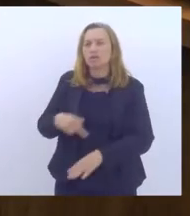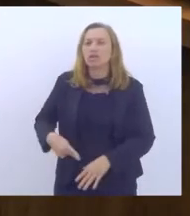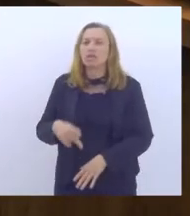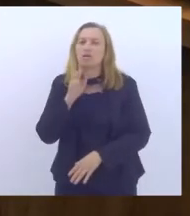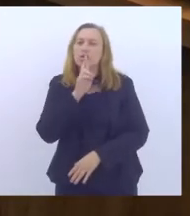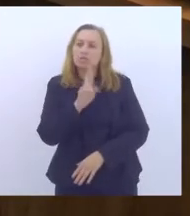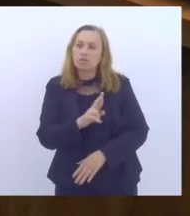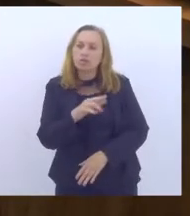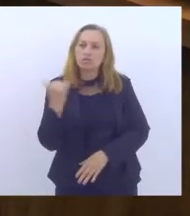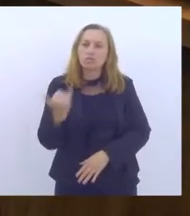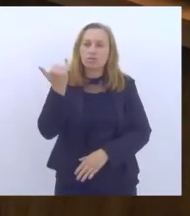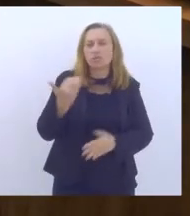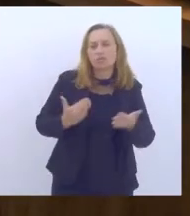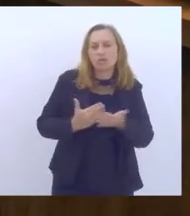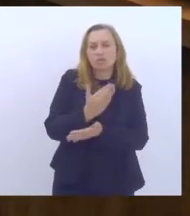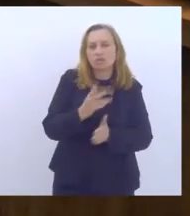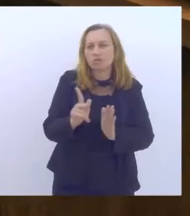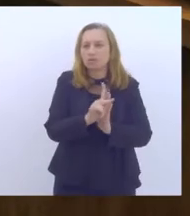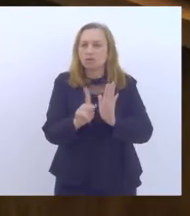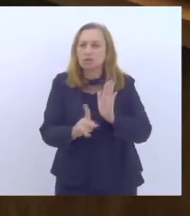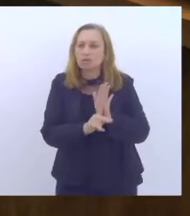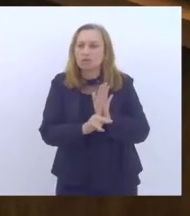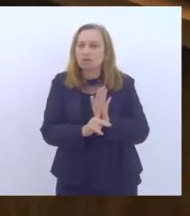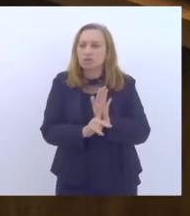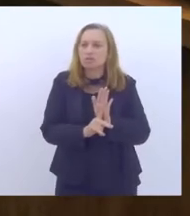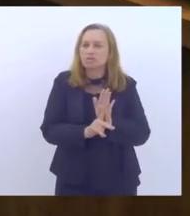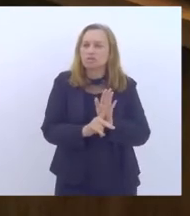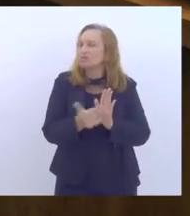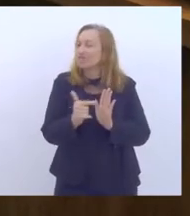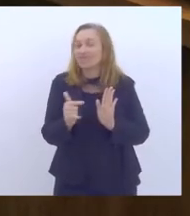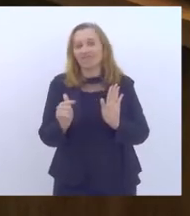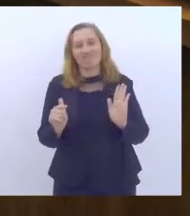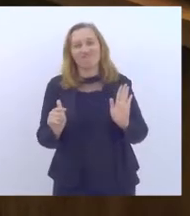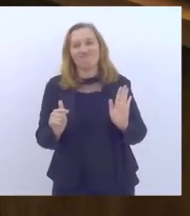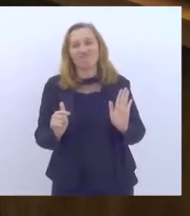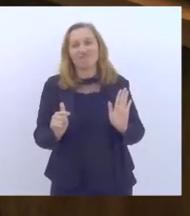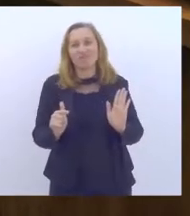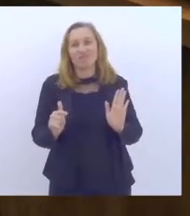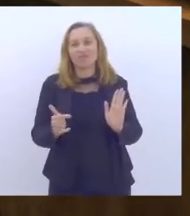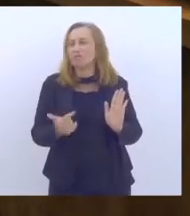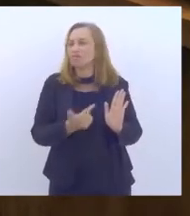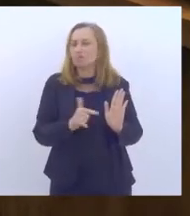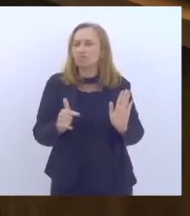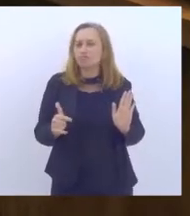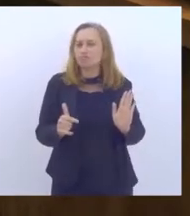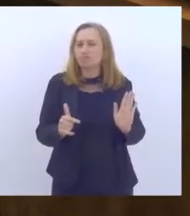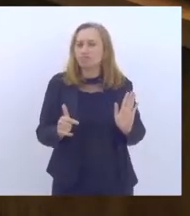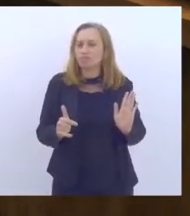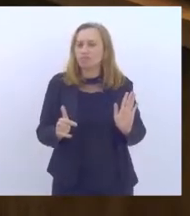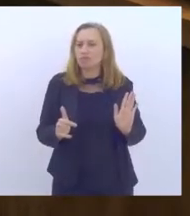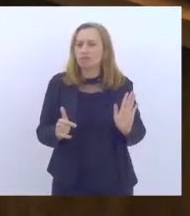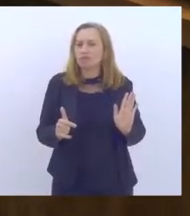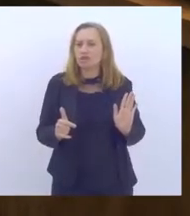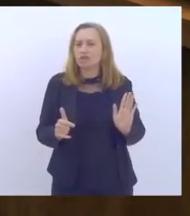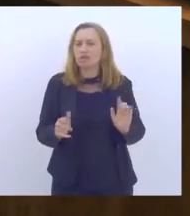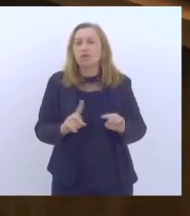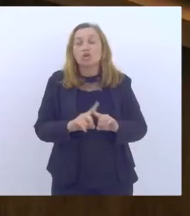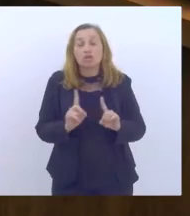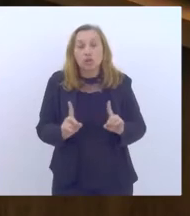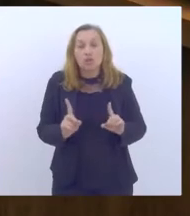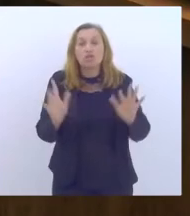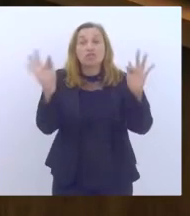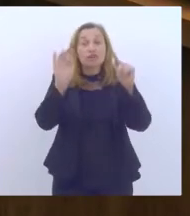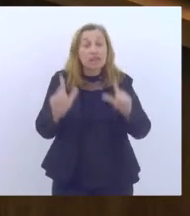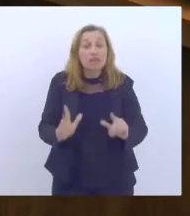importante como aprovação desse projeto que não deveria existir ele não deveria existir e nós